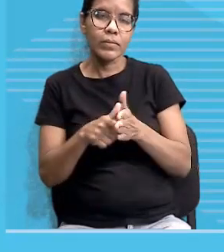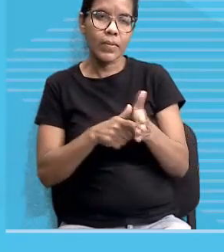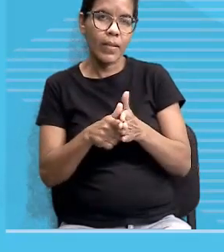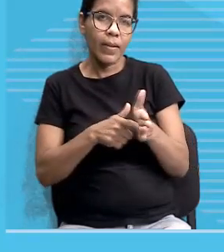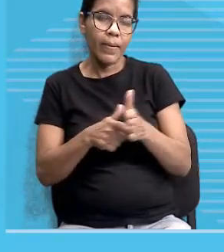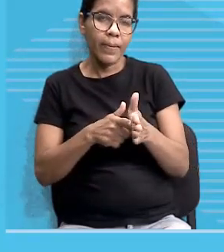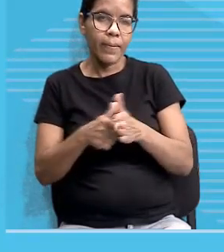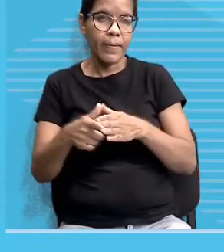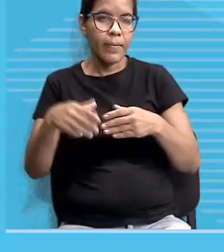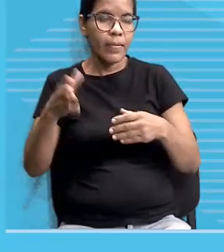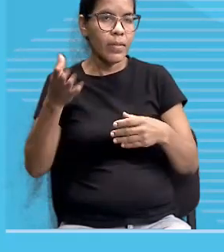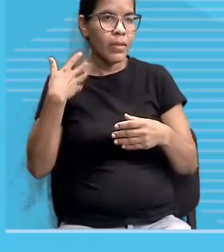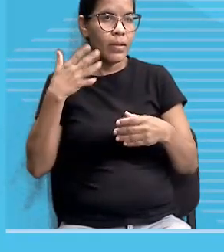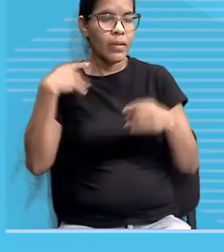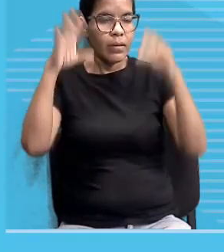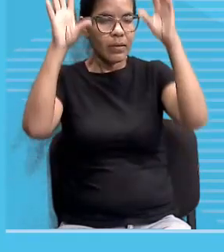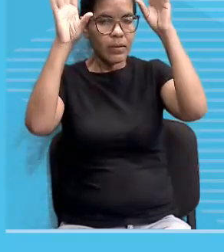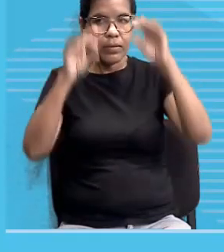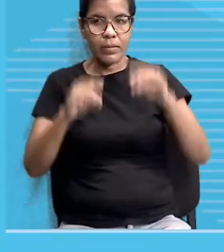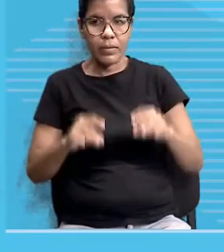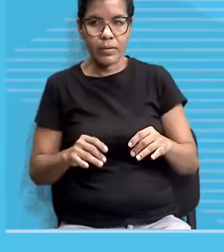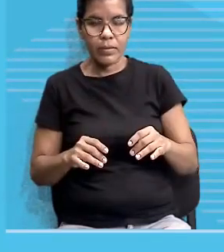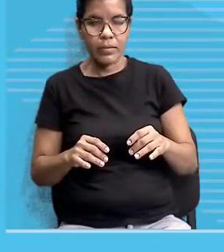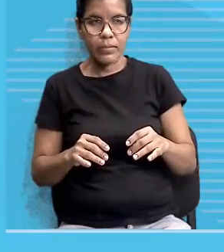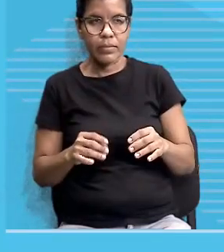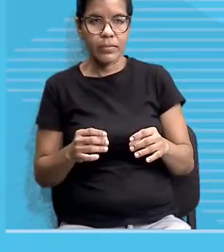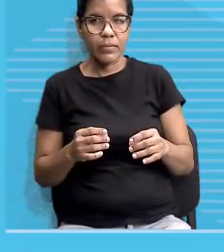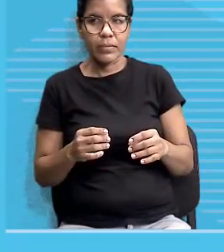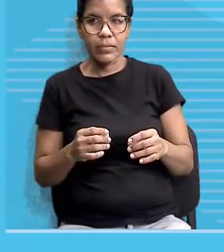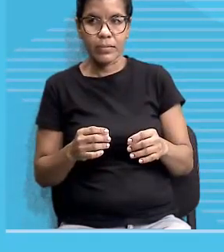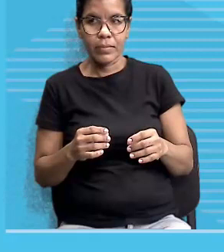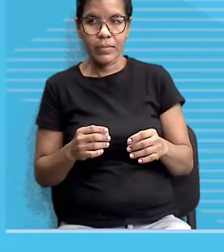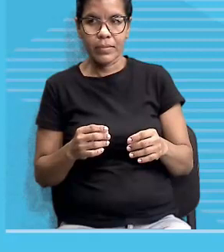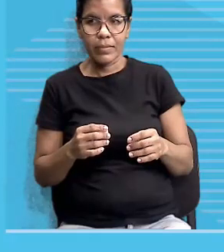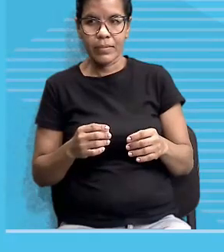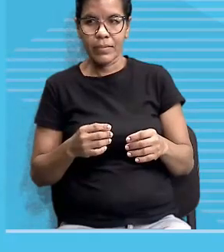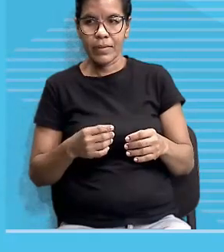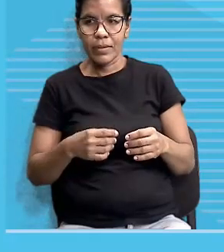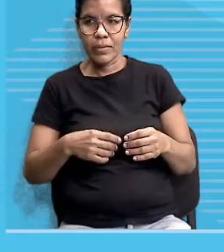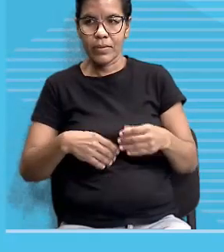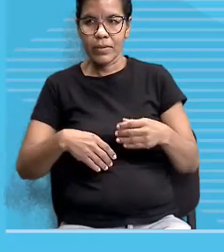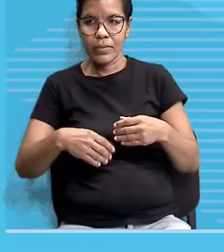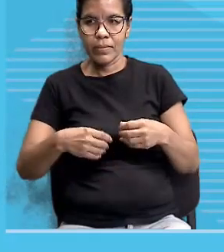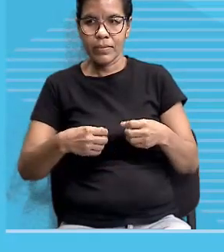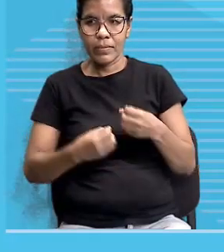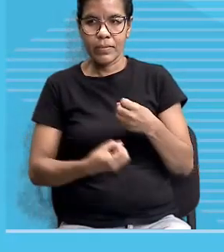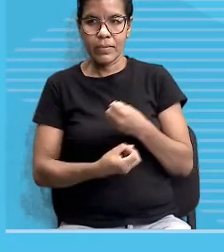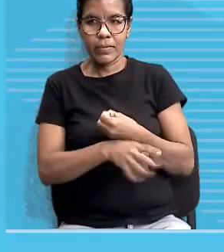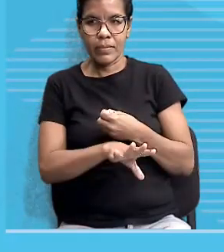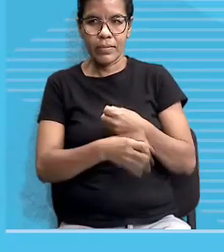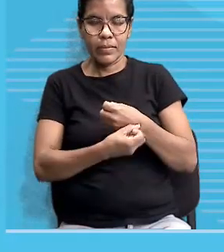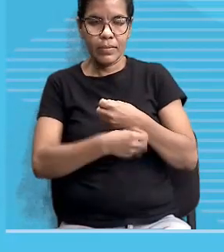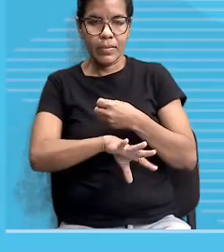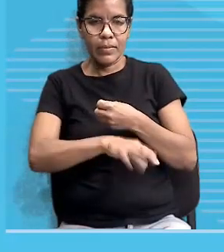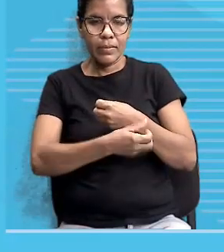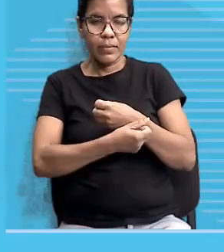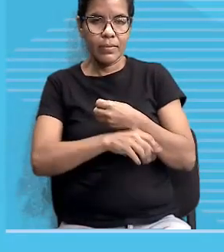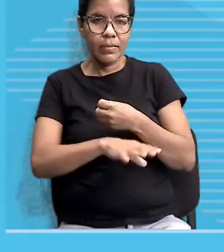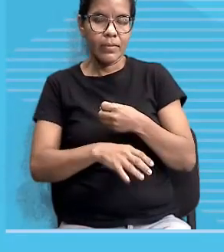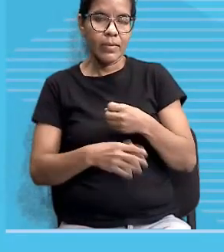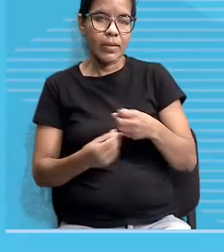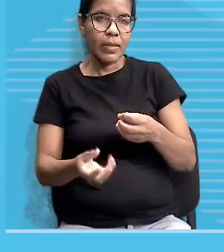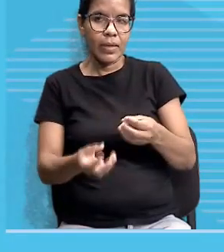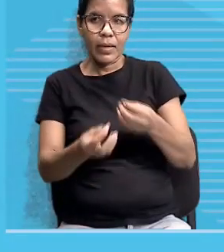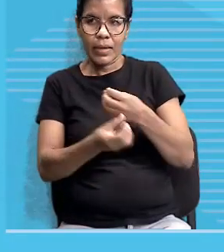o calor específico o e toda vez e o que ganha e perde